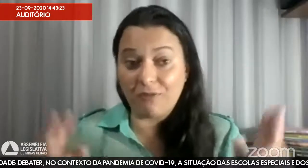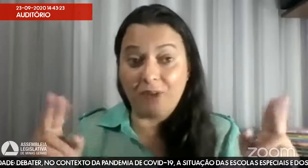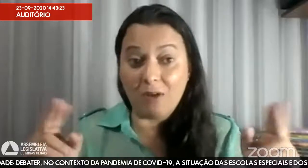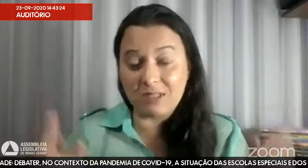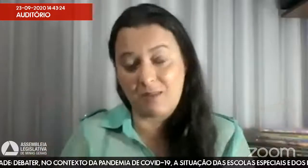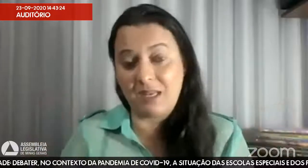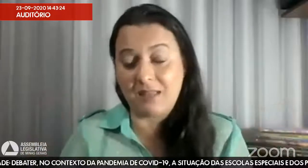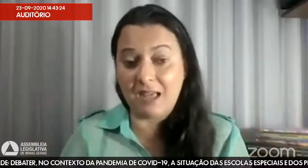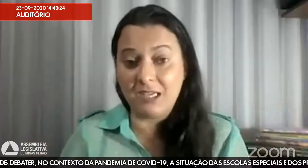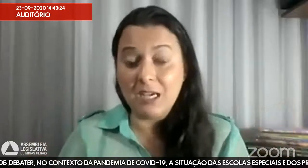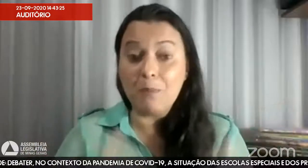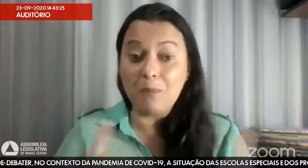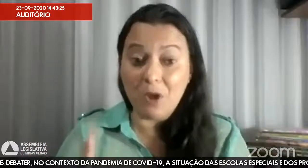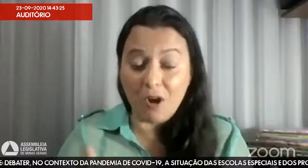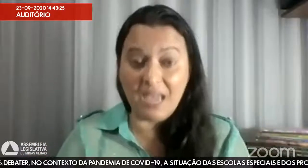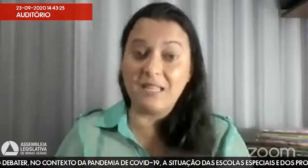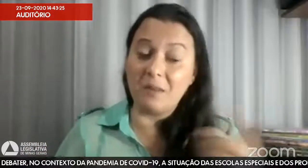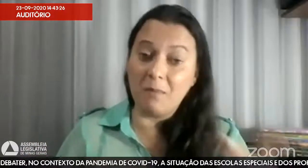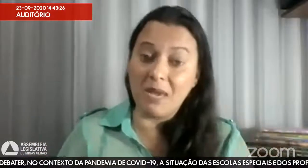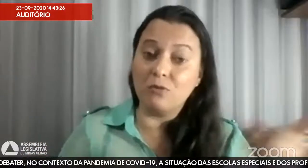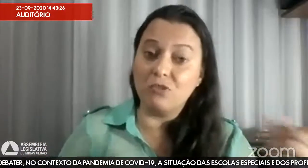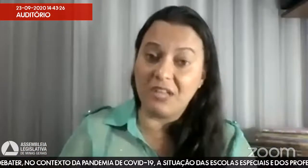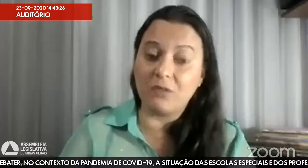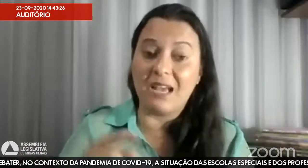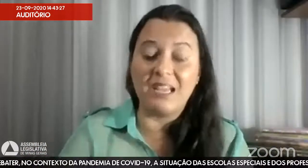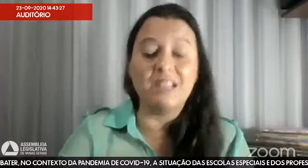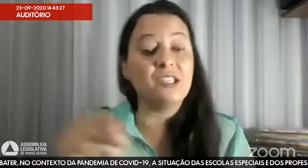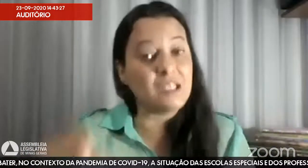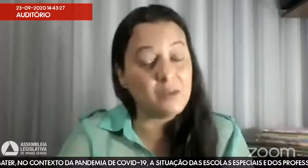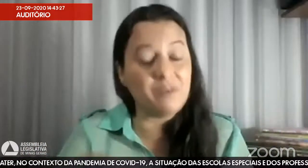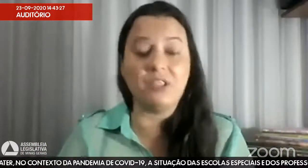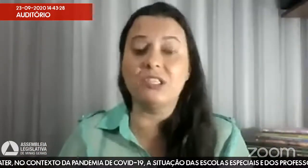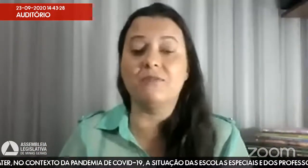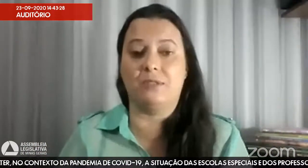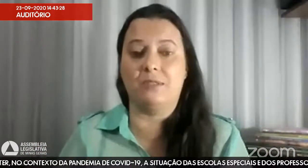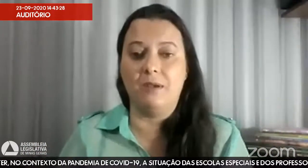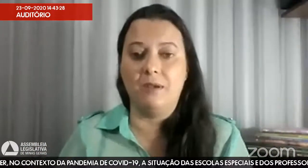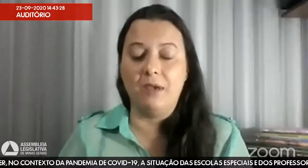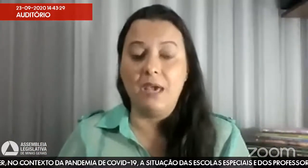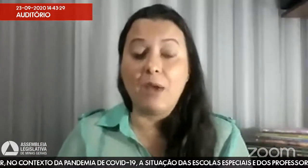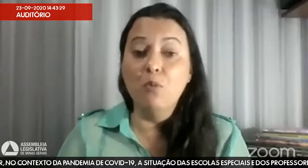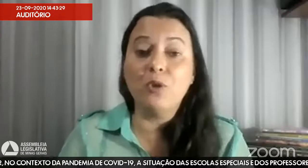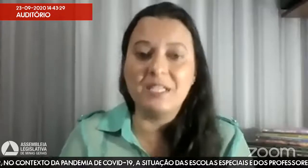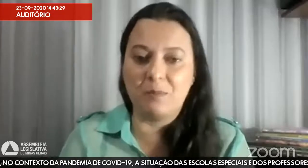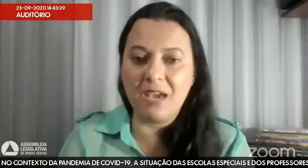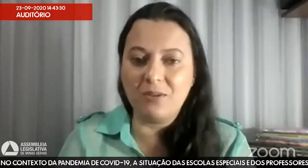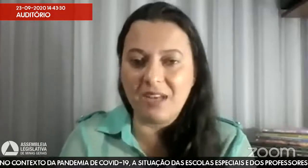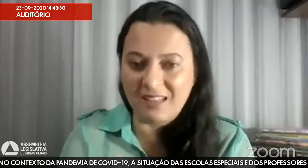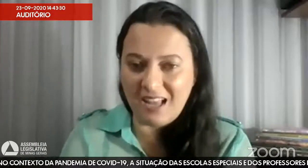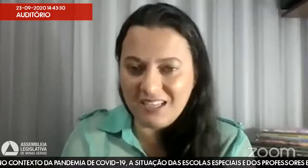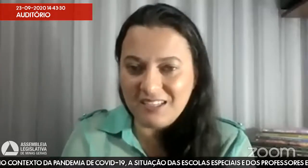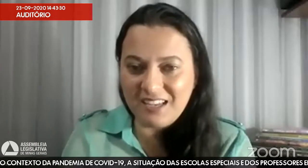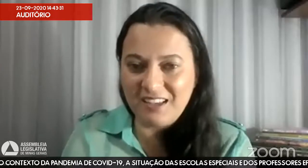uma falsa estabilidade e pior, em detrimento do direito daqueles que já são efetivos. É com muito